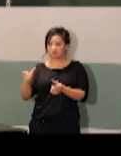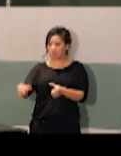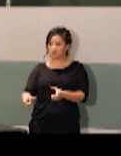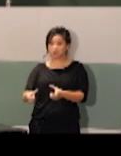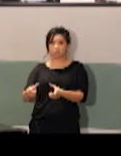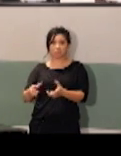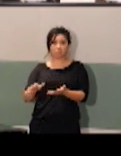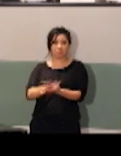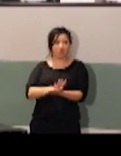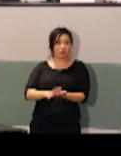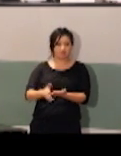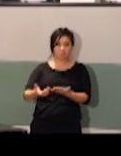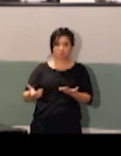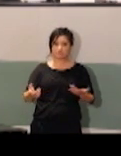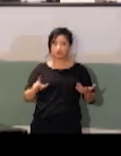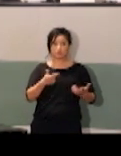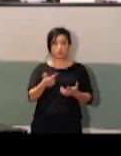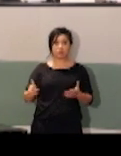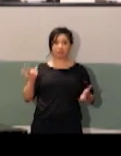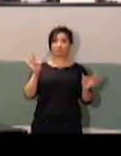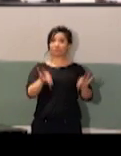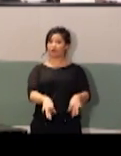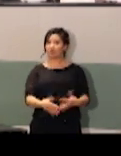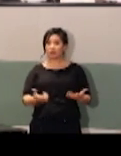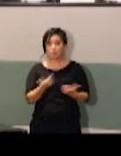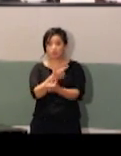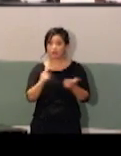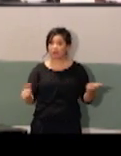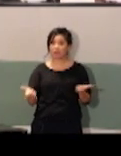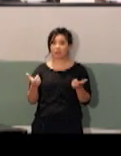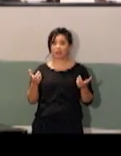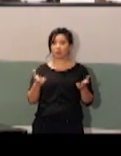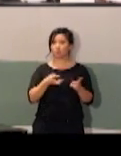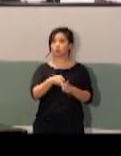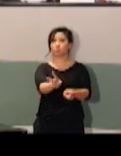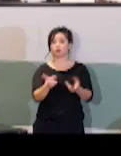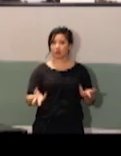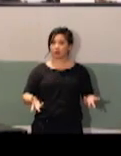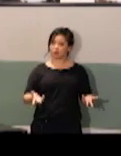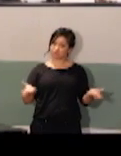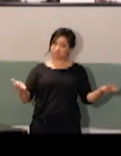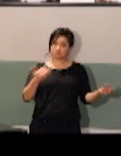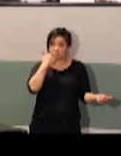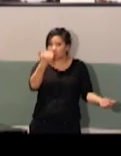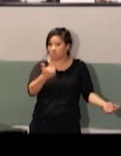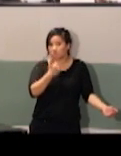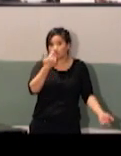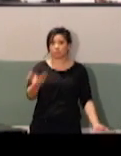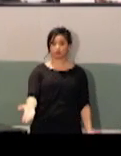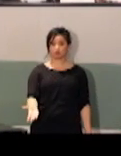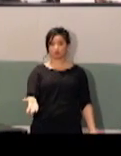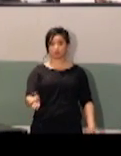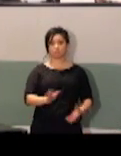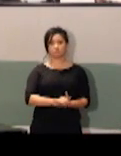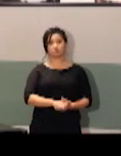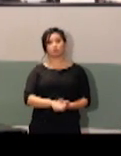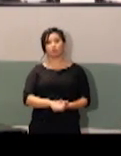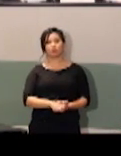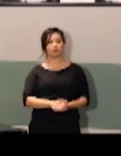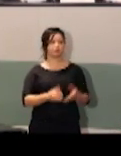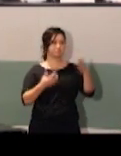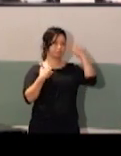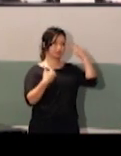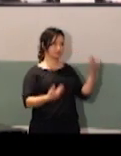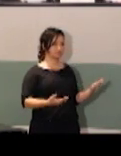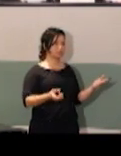situação inviável do ciclista sair de algum lugar e chegar a outro. Muito obrigada, candidato. E o último a responder sobre esse